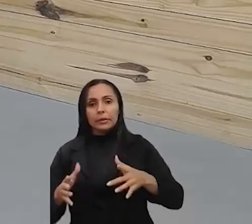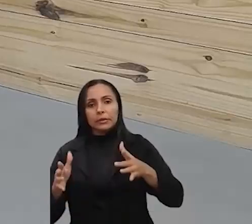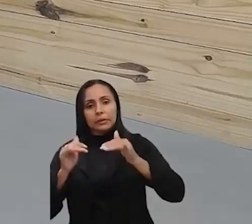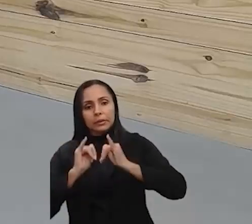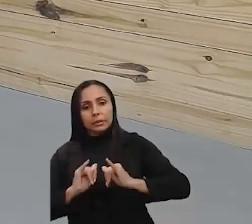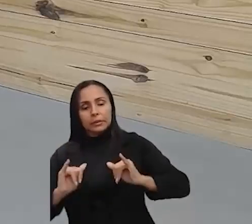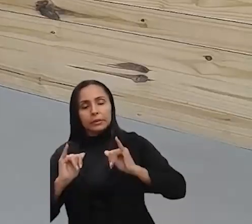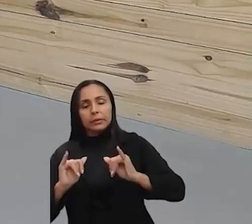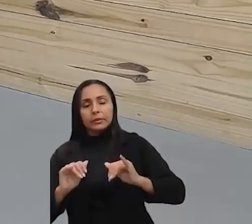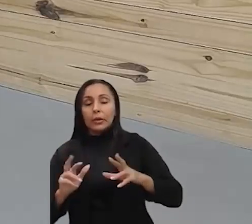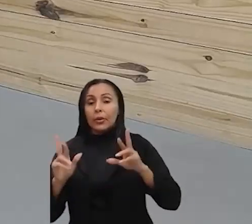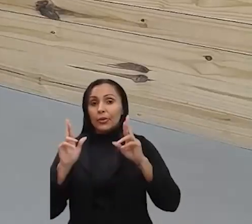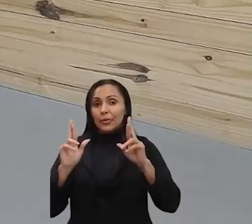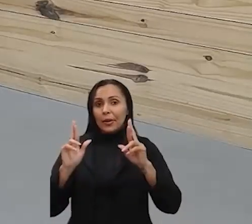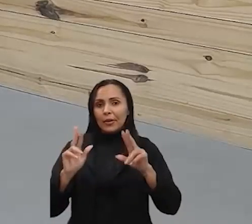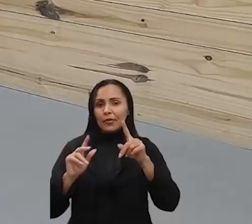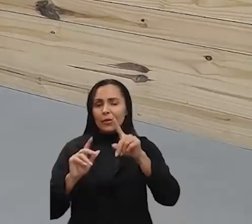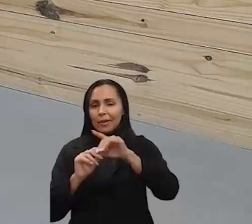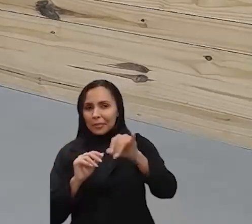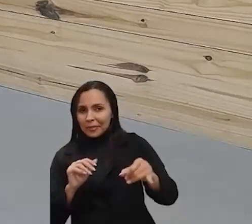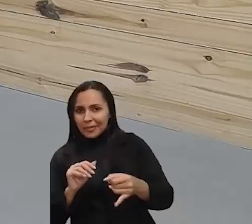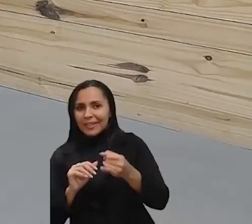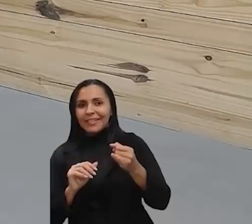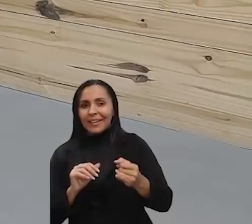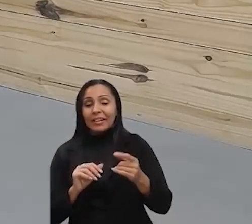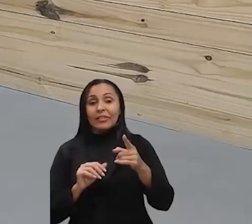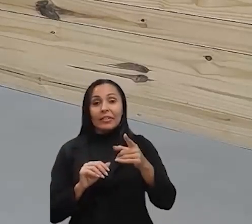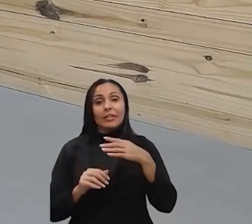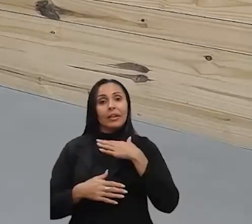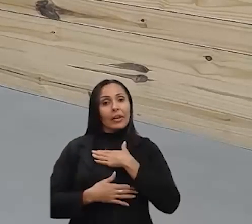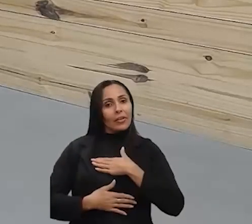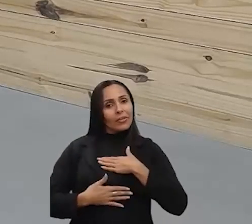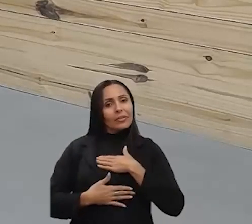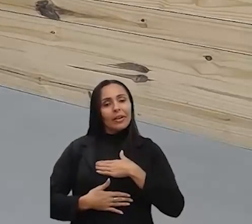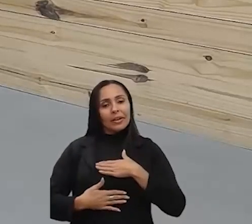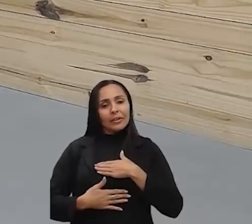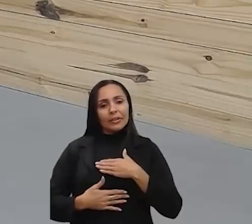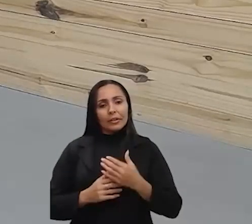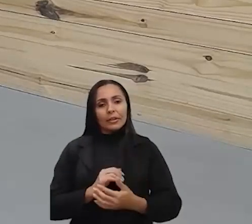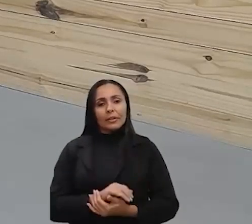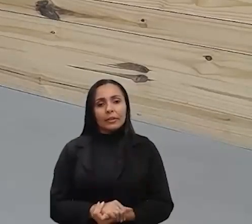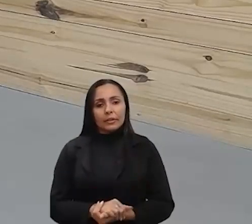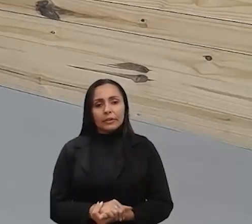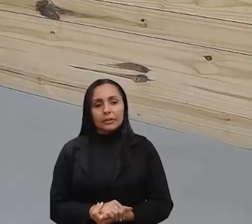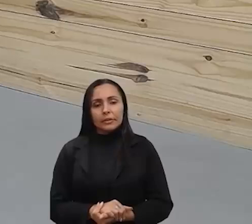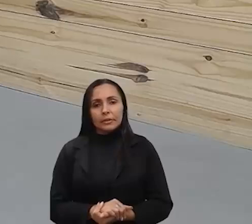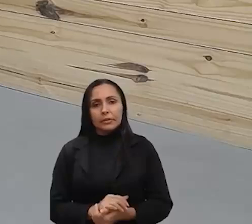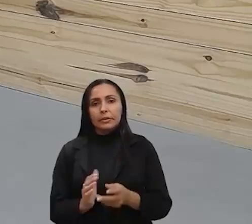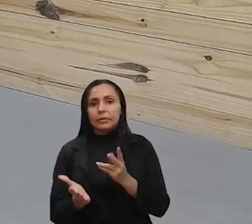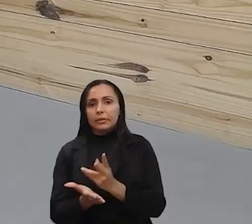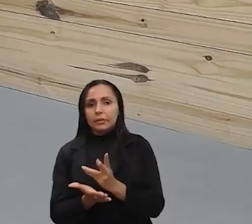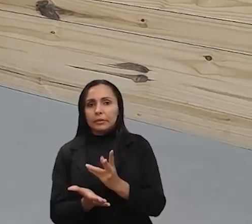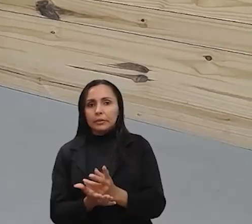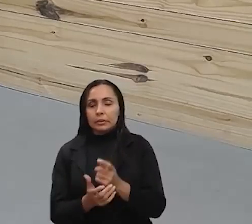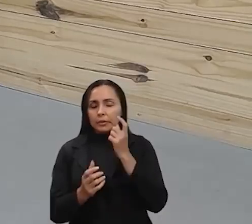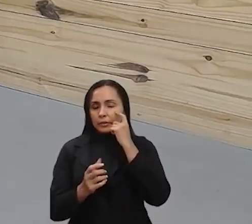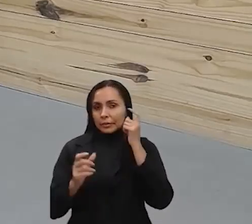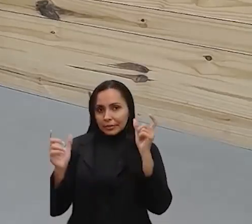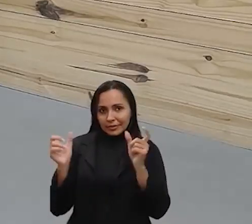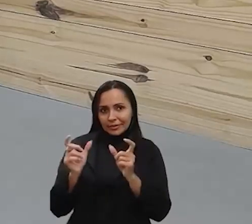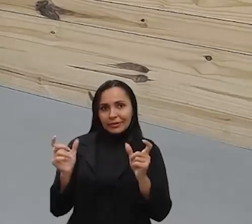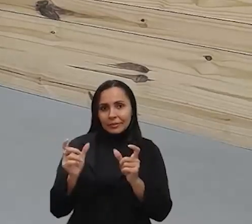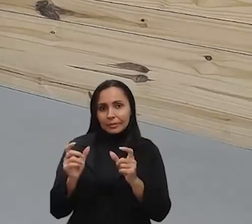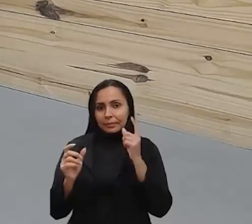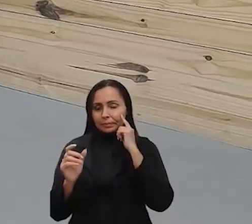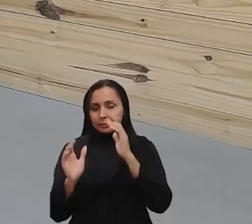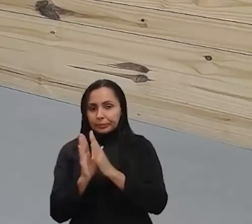informação. Eu espero que vocês tenham aproveitado, vocês tenham gostado bastante. E continua aí ligado